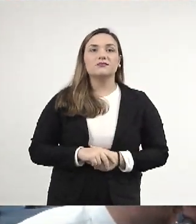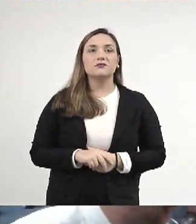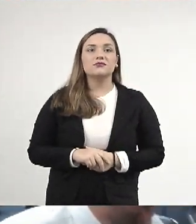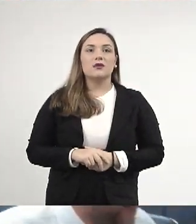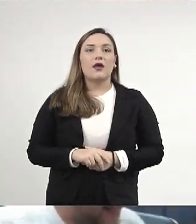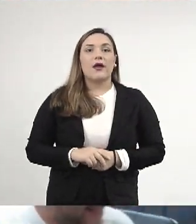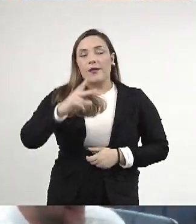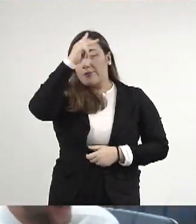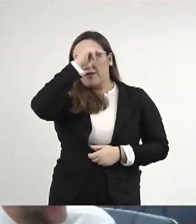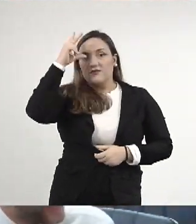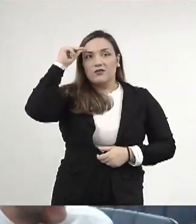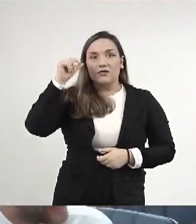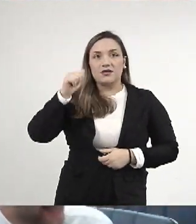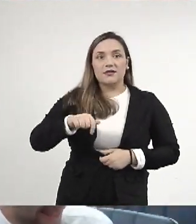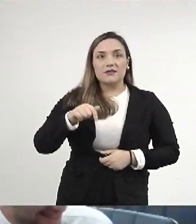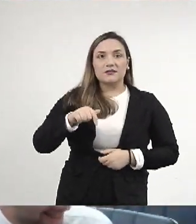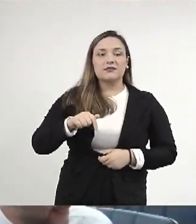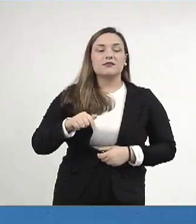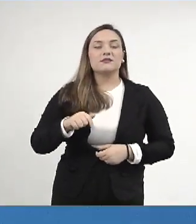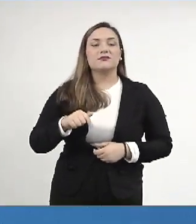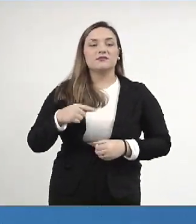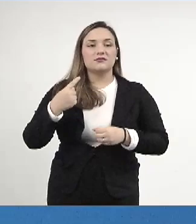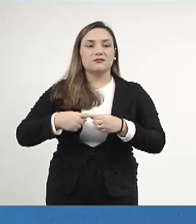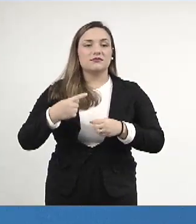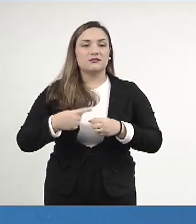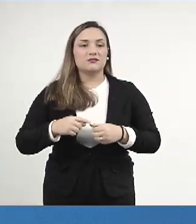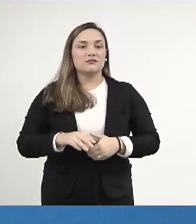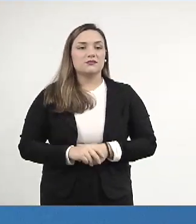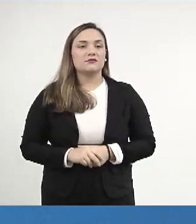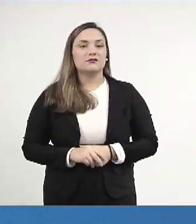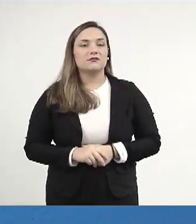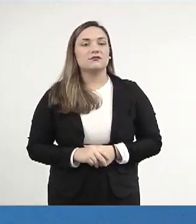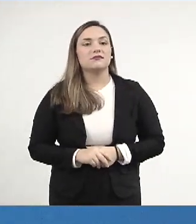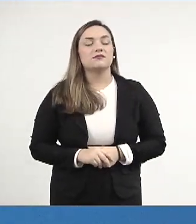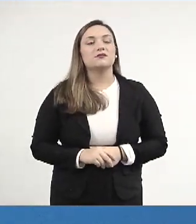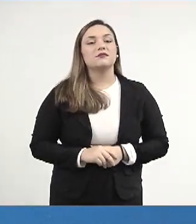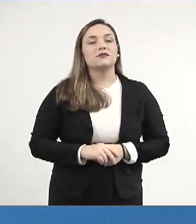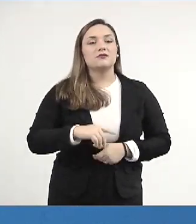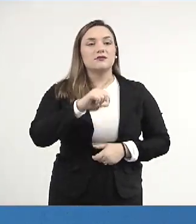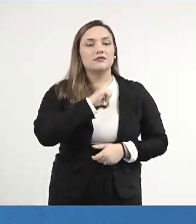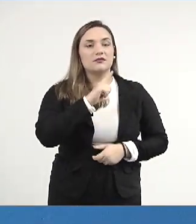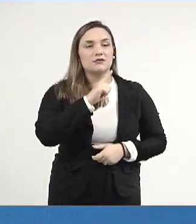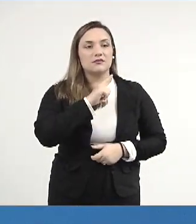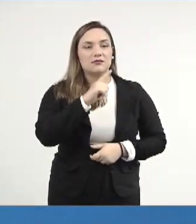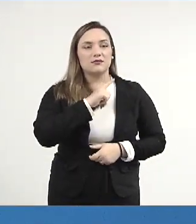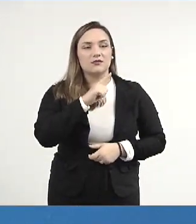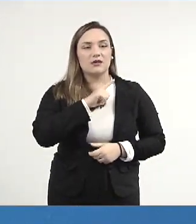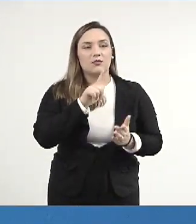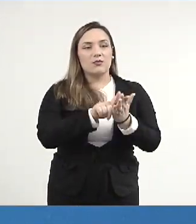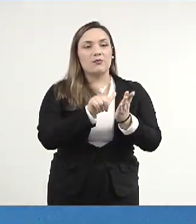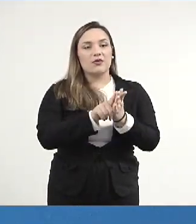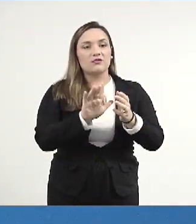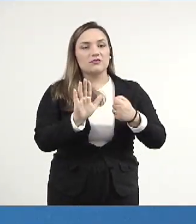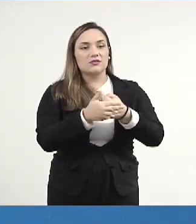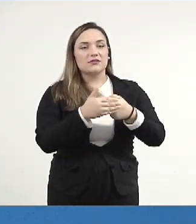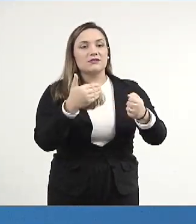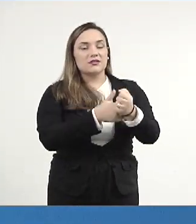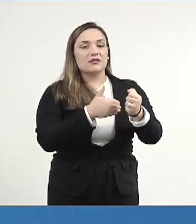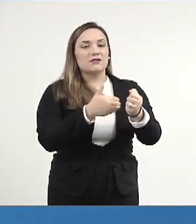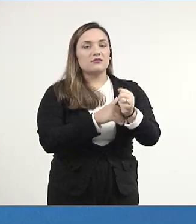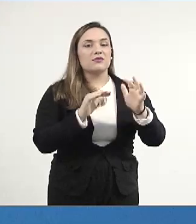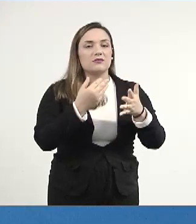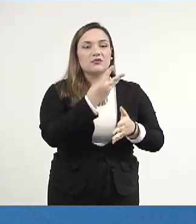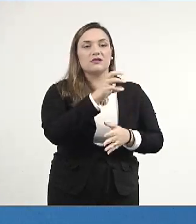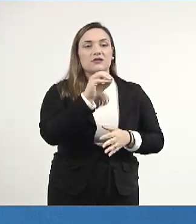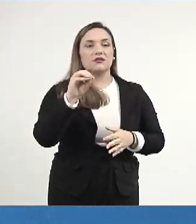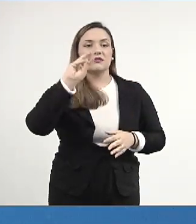nosso município, que tem uma folha secreta de mais de 300 milhões de reais, senhor presidente. E eu quero entender o custo